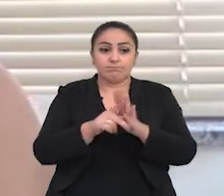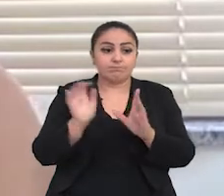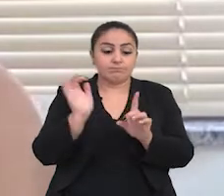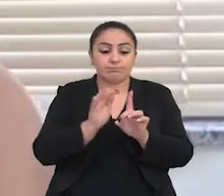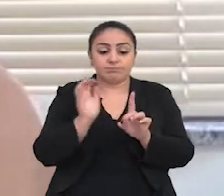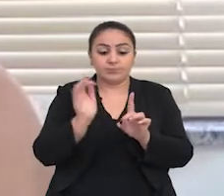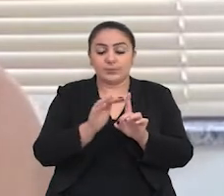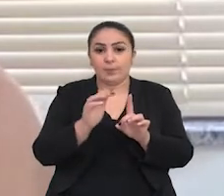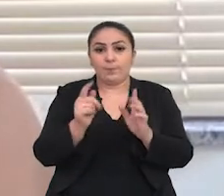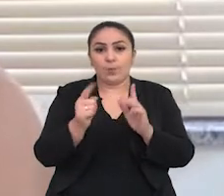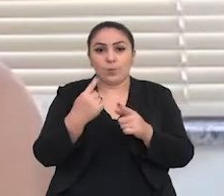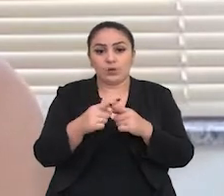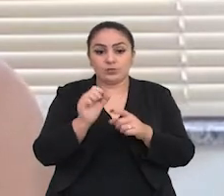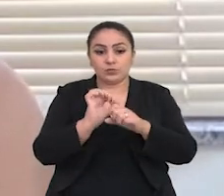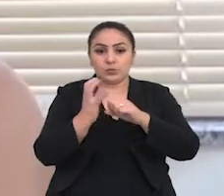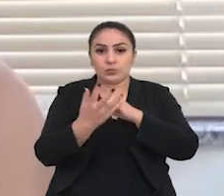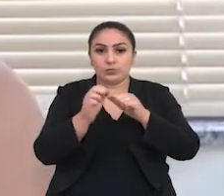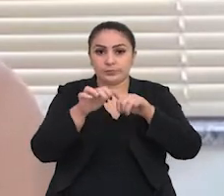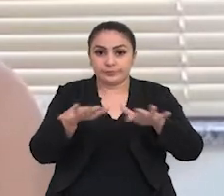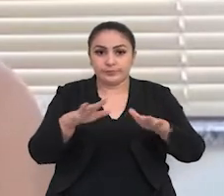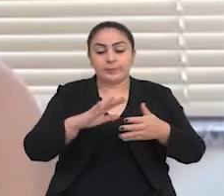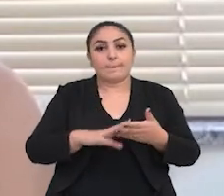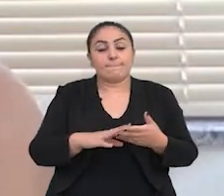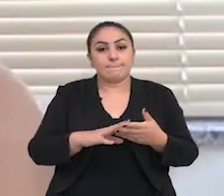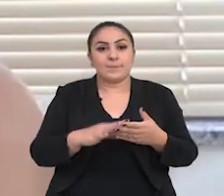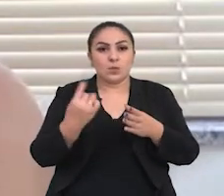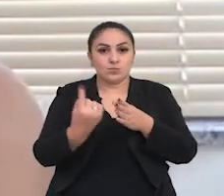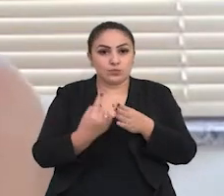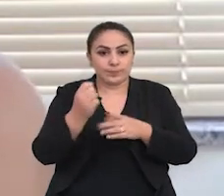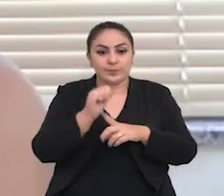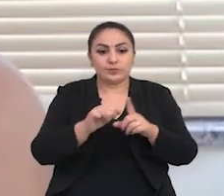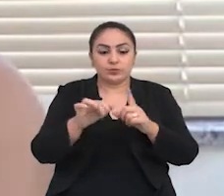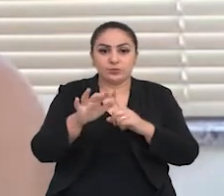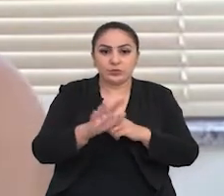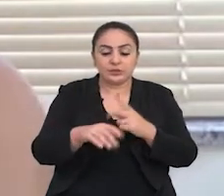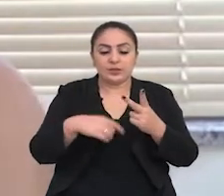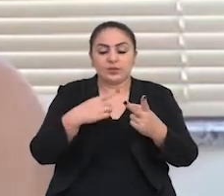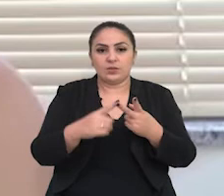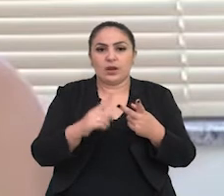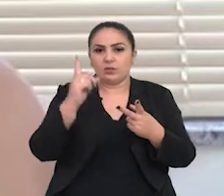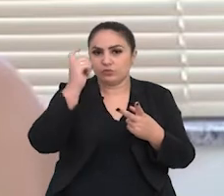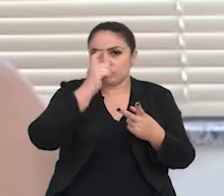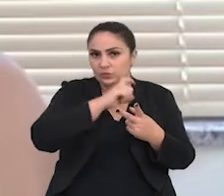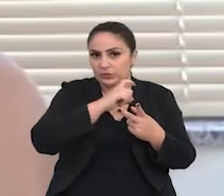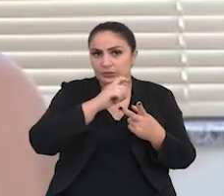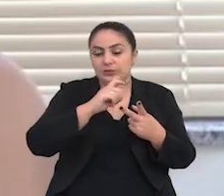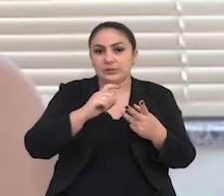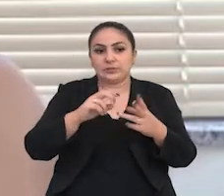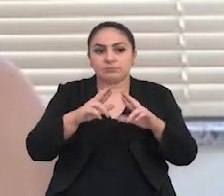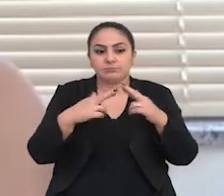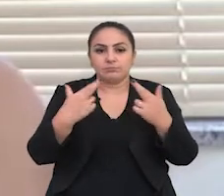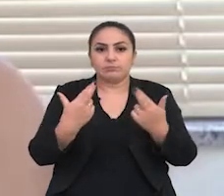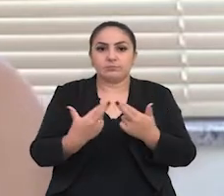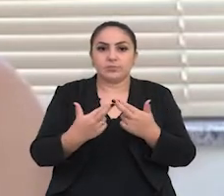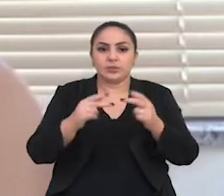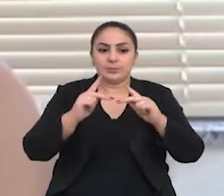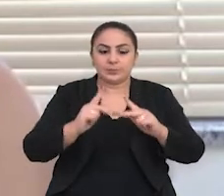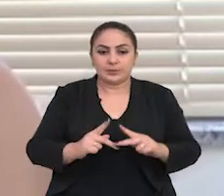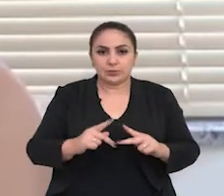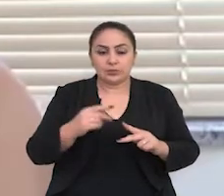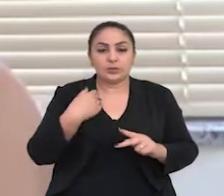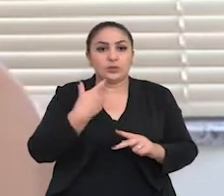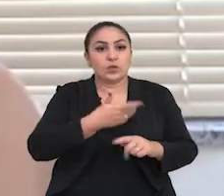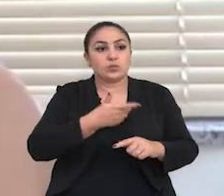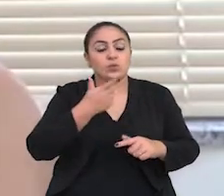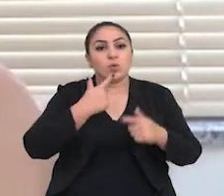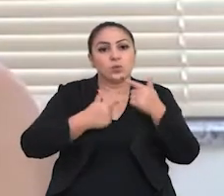gaúchos vem sendo afetada pela pandemia do coronavírus. O isolamento social, as dificuldades de nos